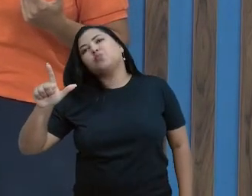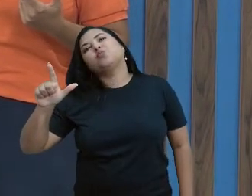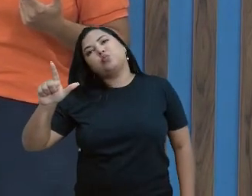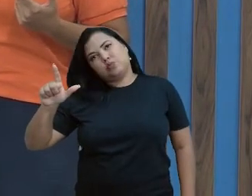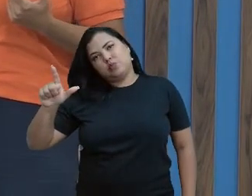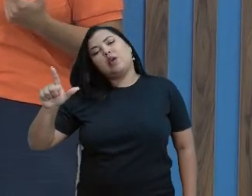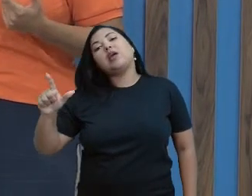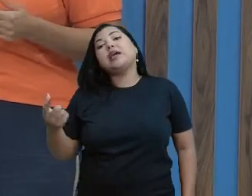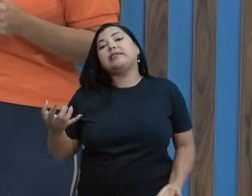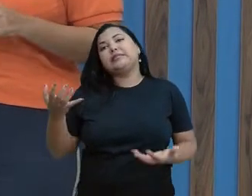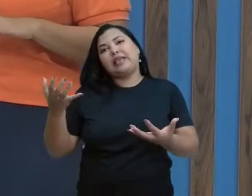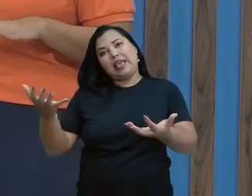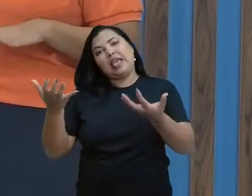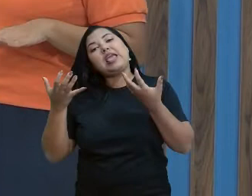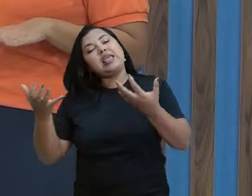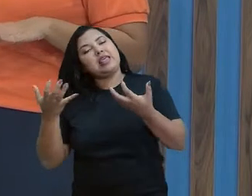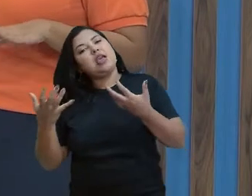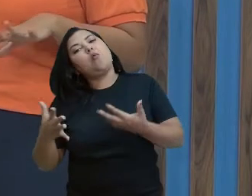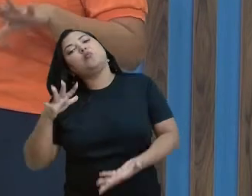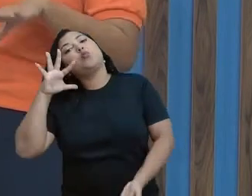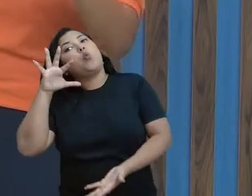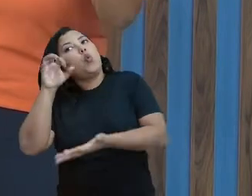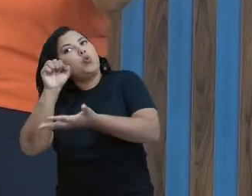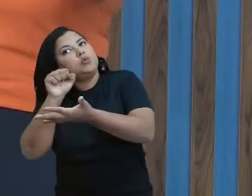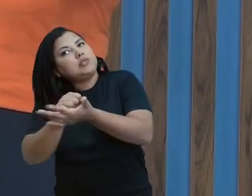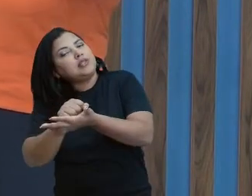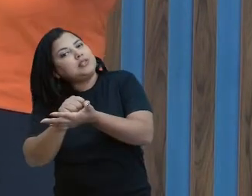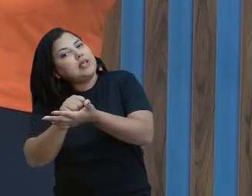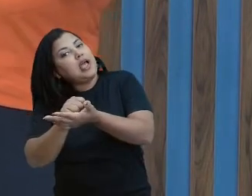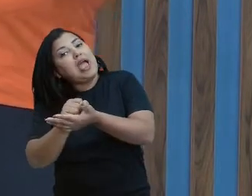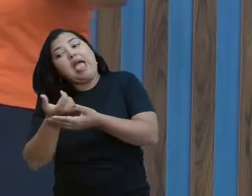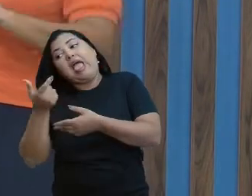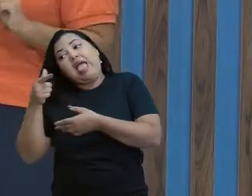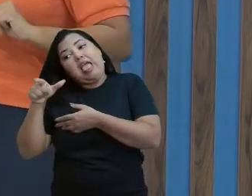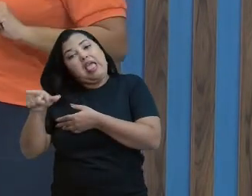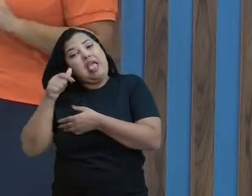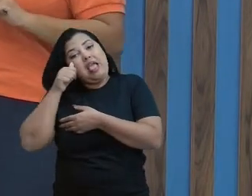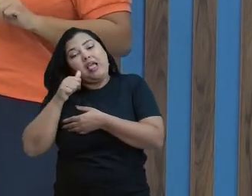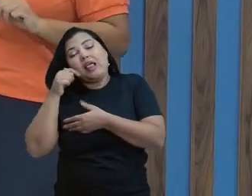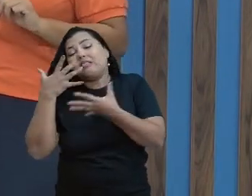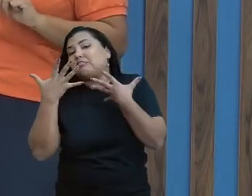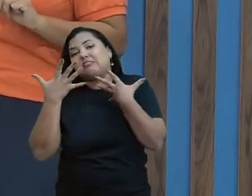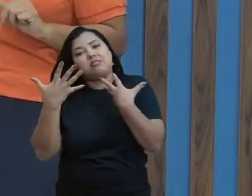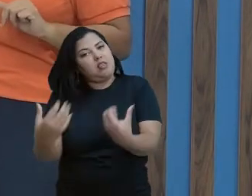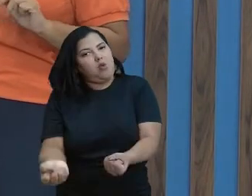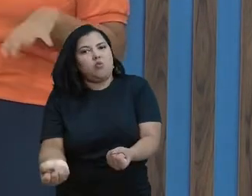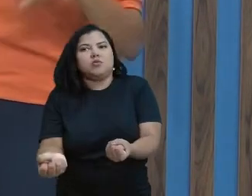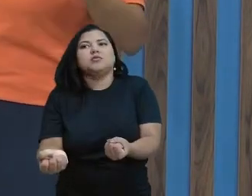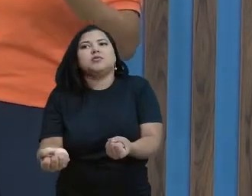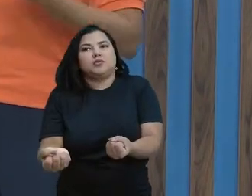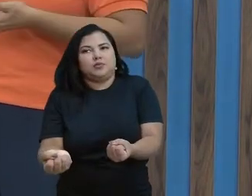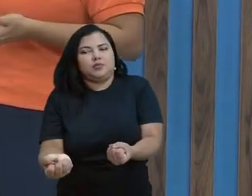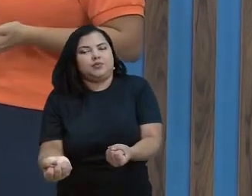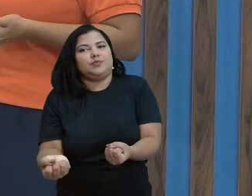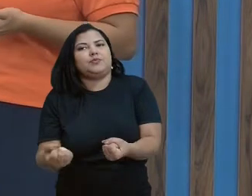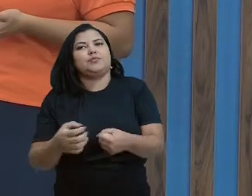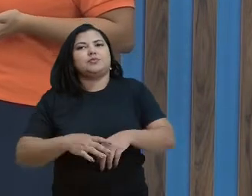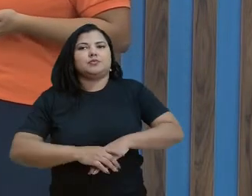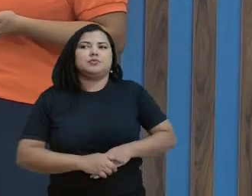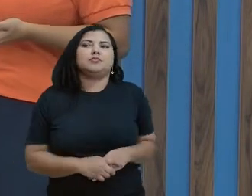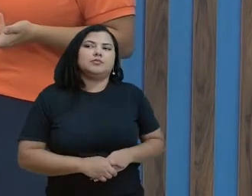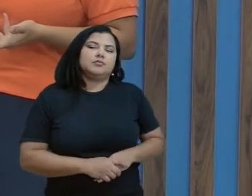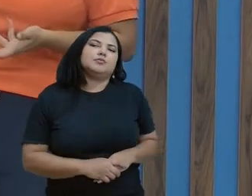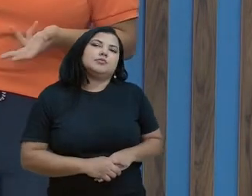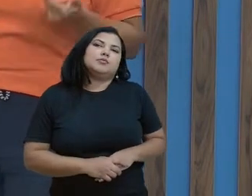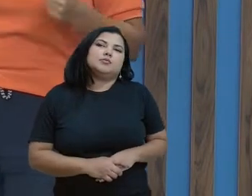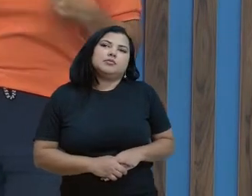qual a professora a qual queríamos contratar, ou quem queríamos contratar,